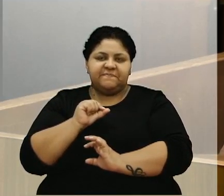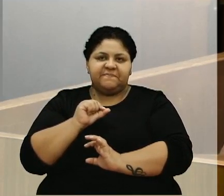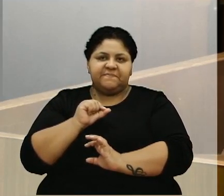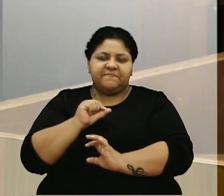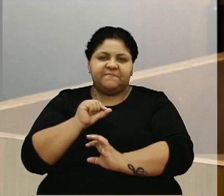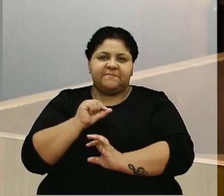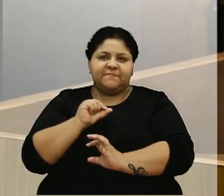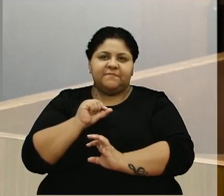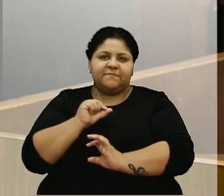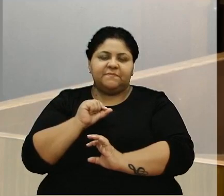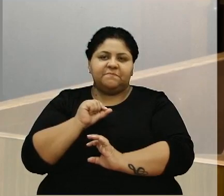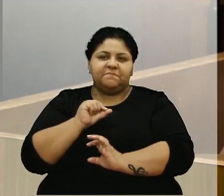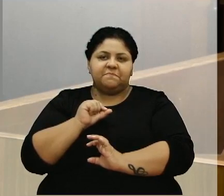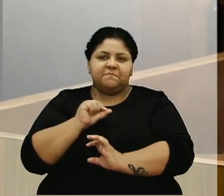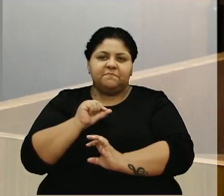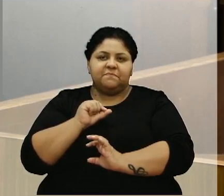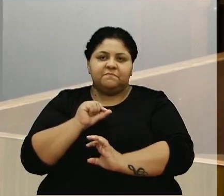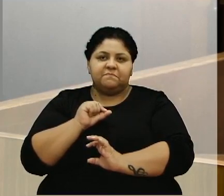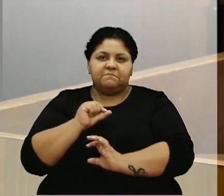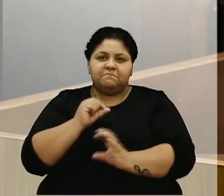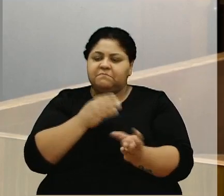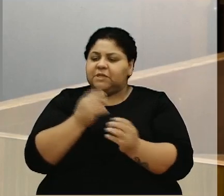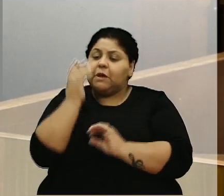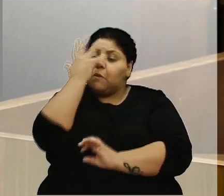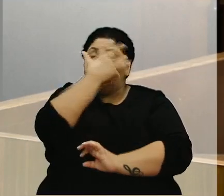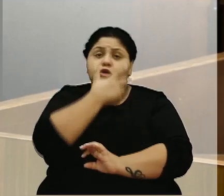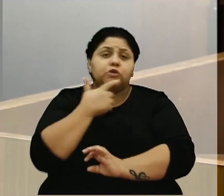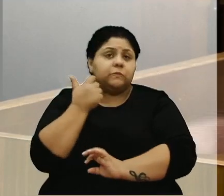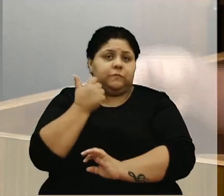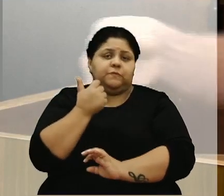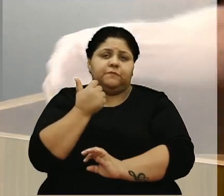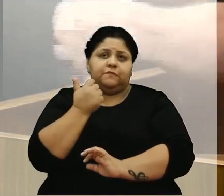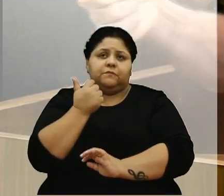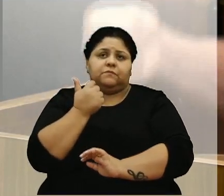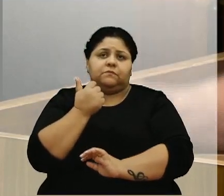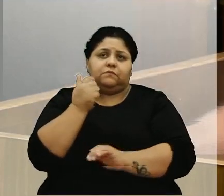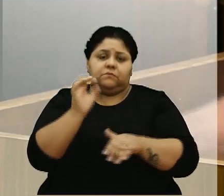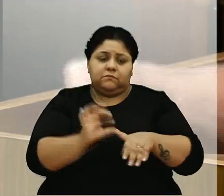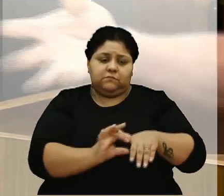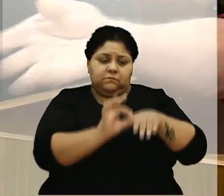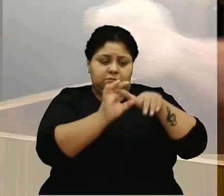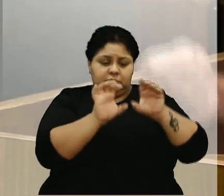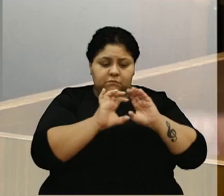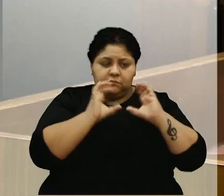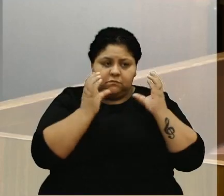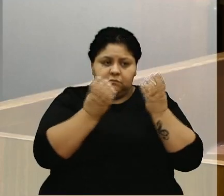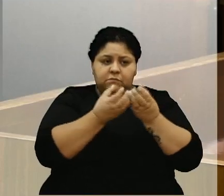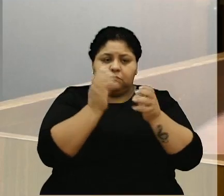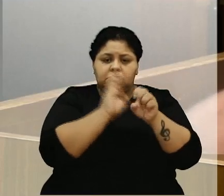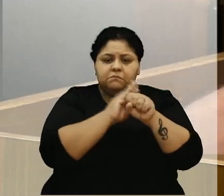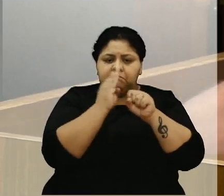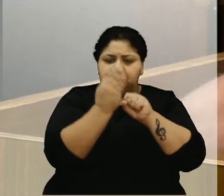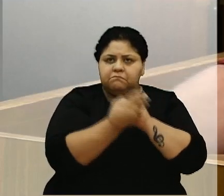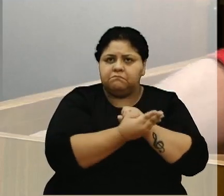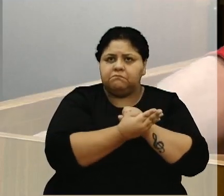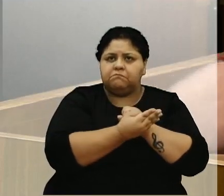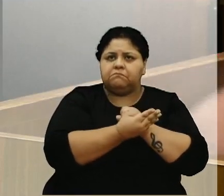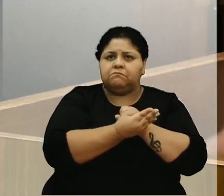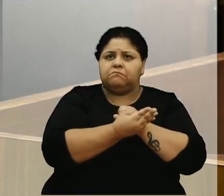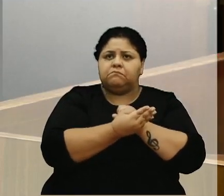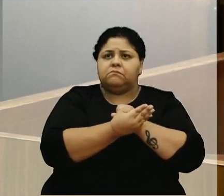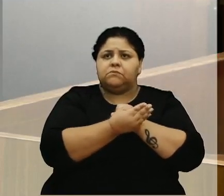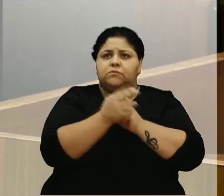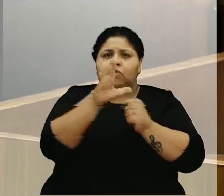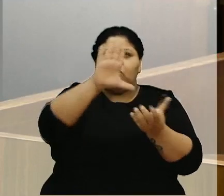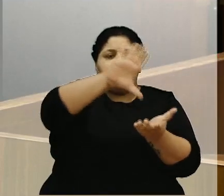da UAB. É muito bonito trazer essas lideranças comunitárias, esses bairros, ocupar as